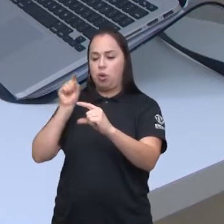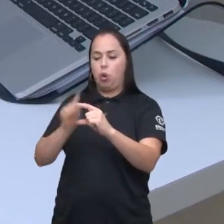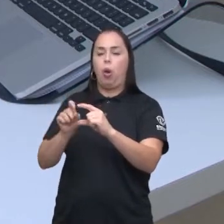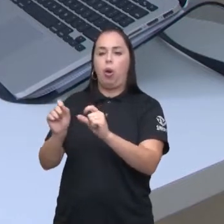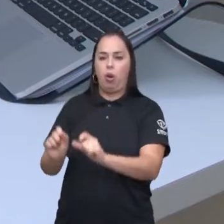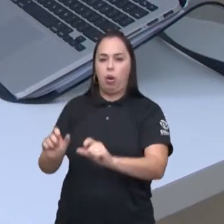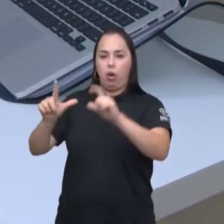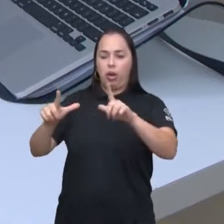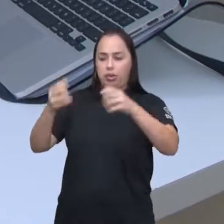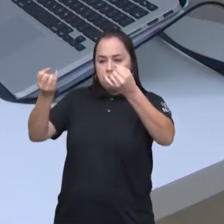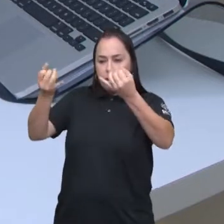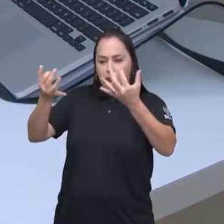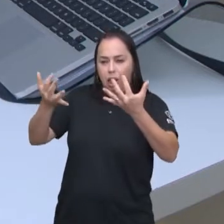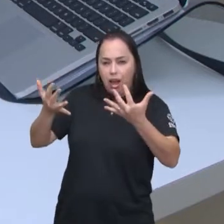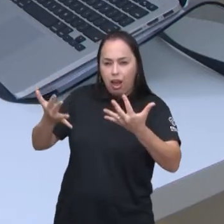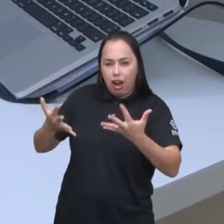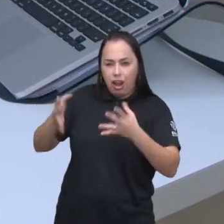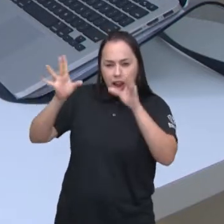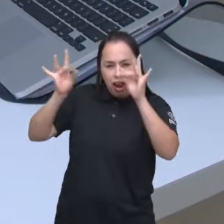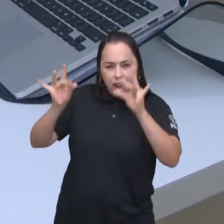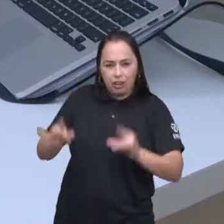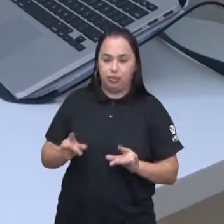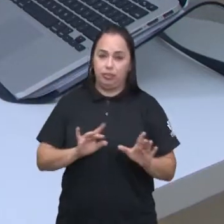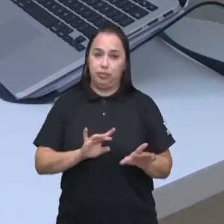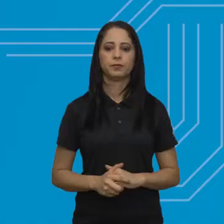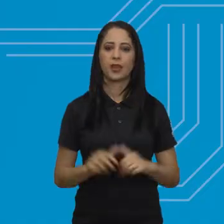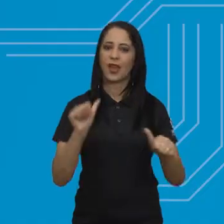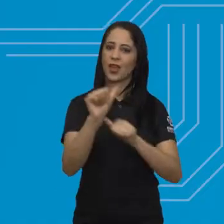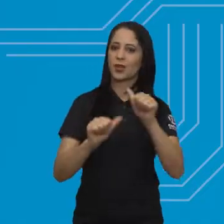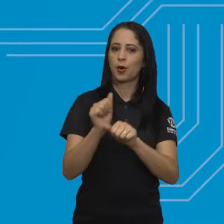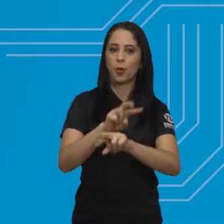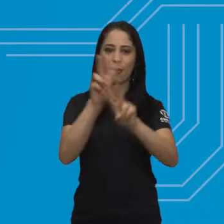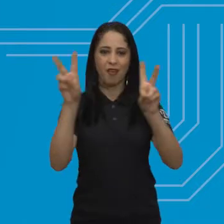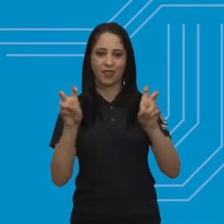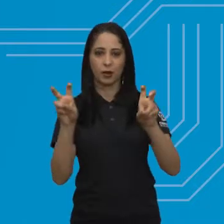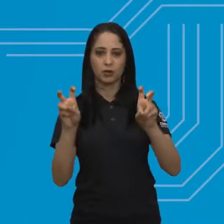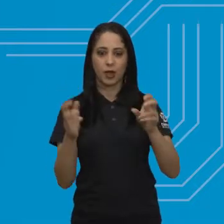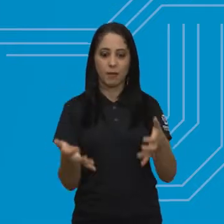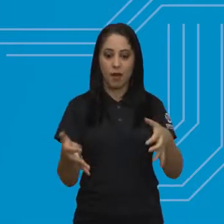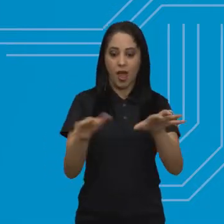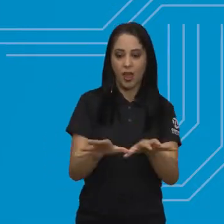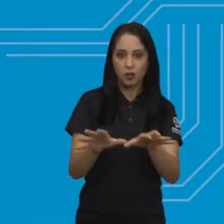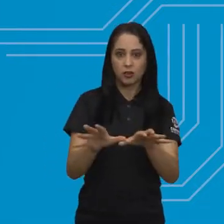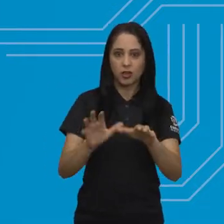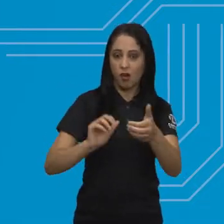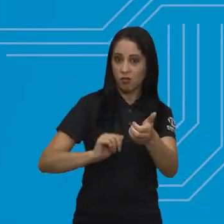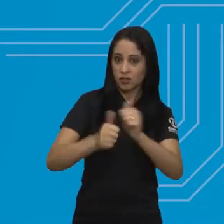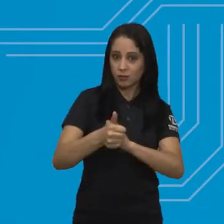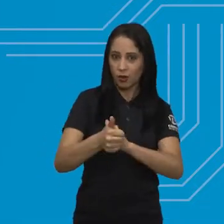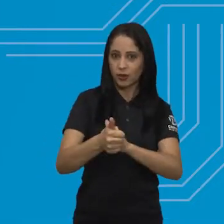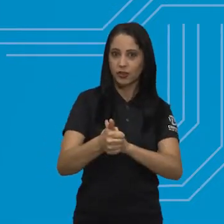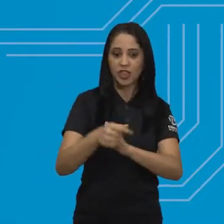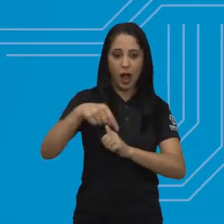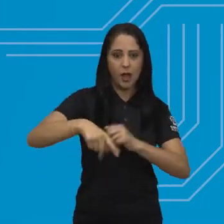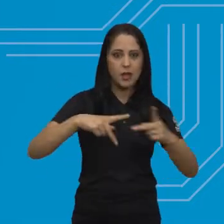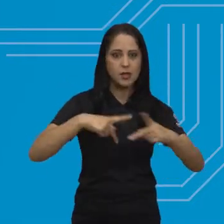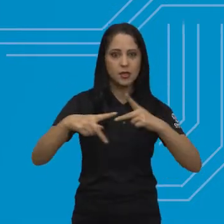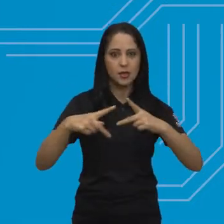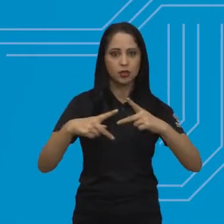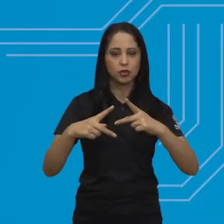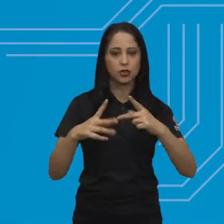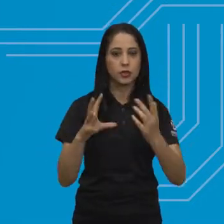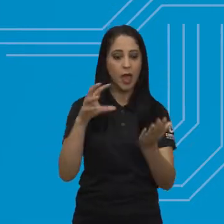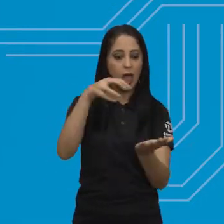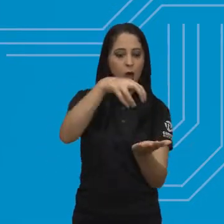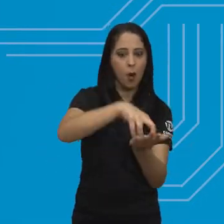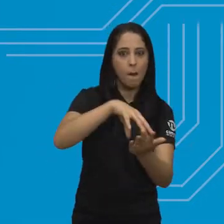específico e orientações só para os pais sobre a família e mudando o tema para a inclusão e esports São José dos Campos